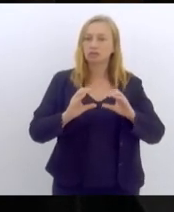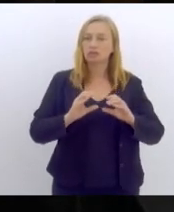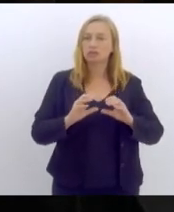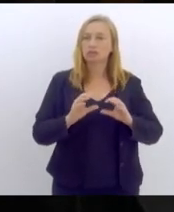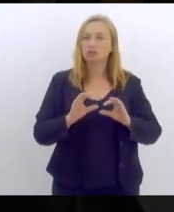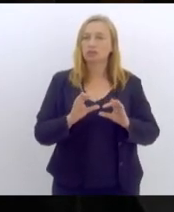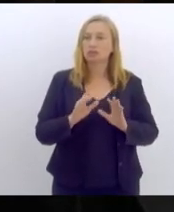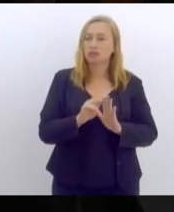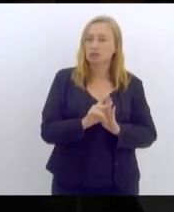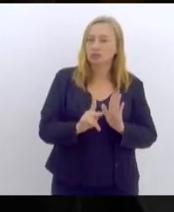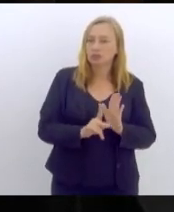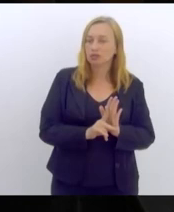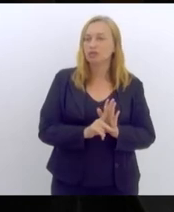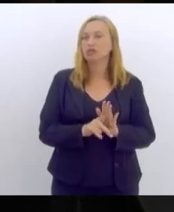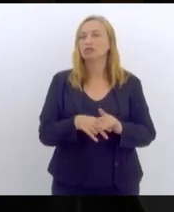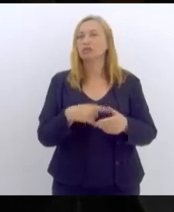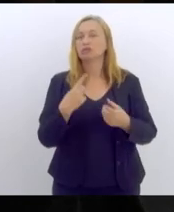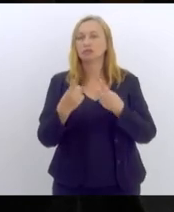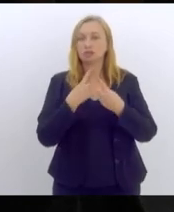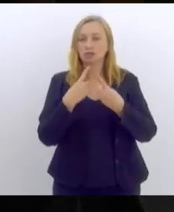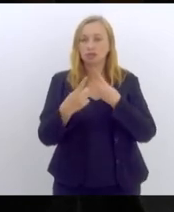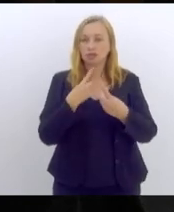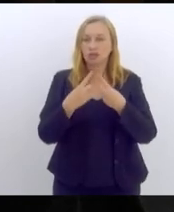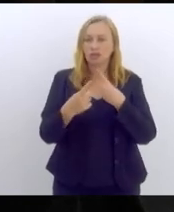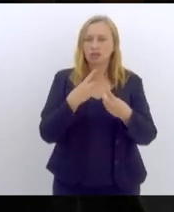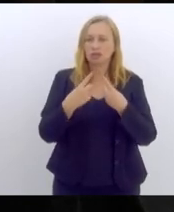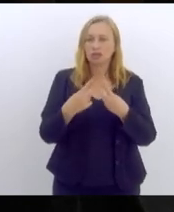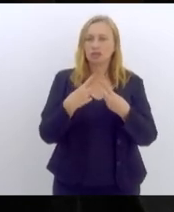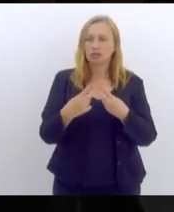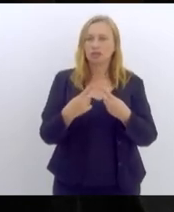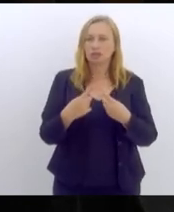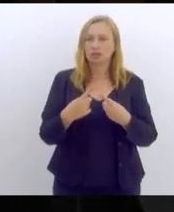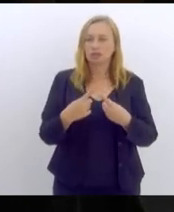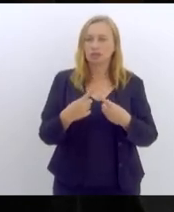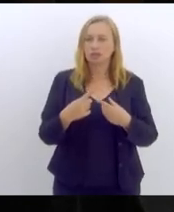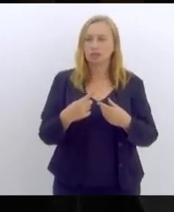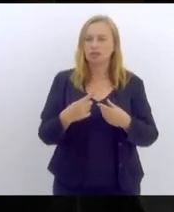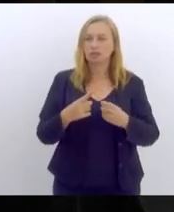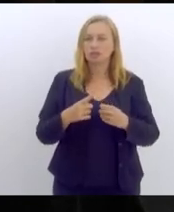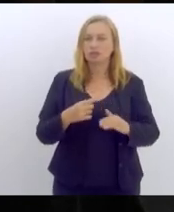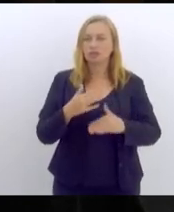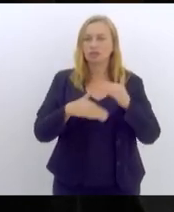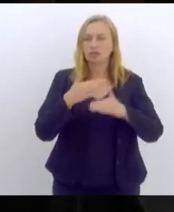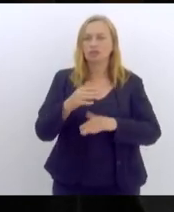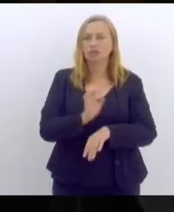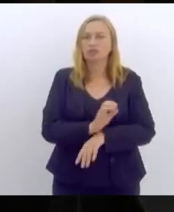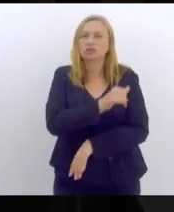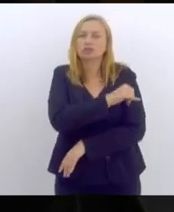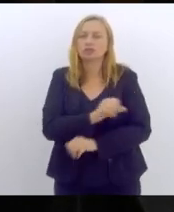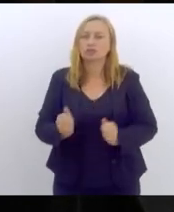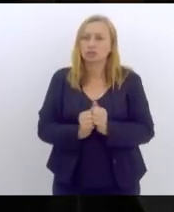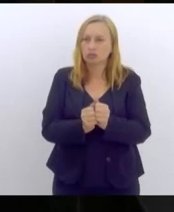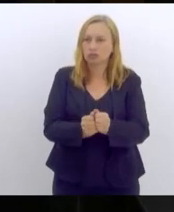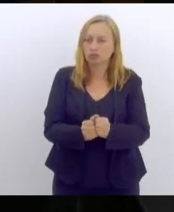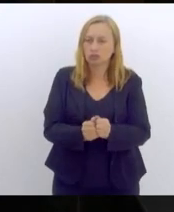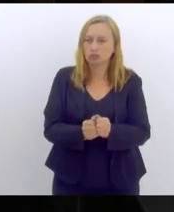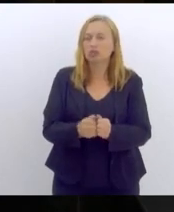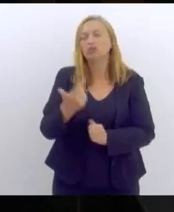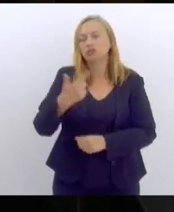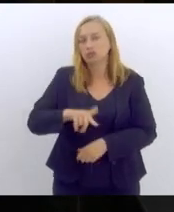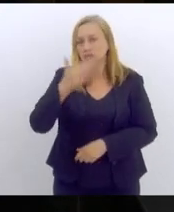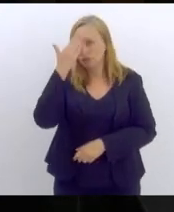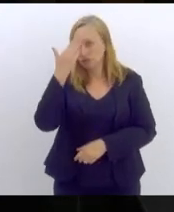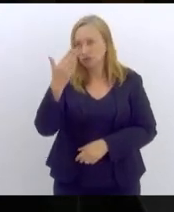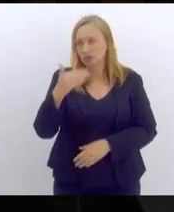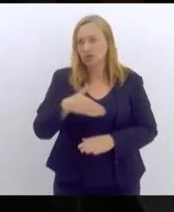projetos, para debates e discussões e para o enriquecimento do Estado do Rio de Janeiro. Tamo junto, queria muito, mais uma vez, agradecer